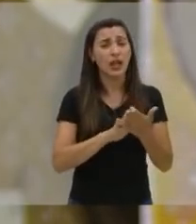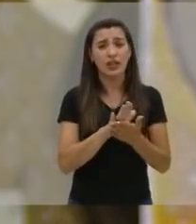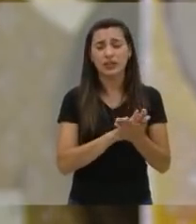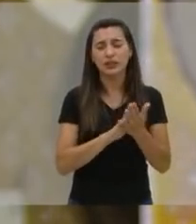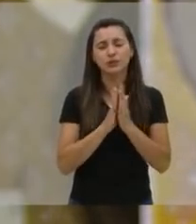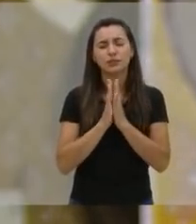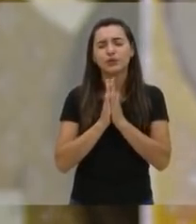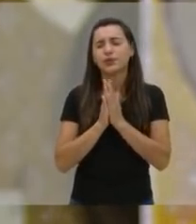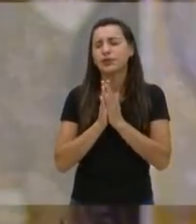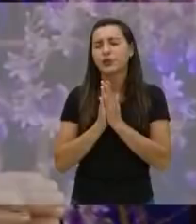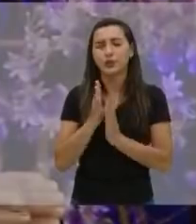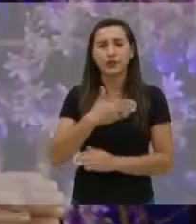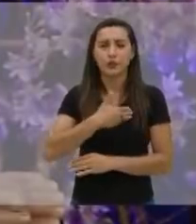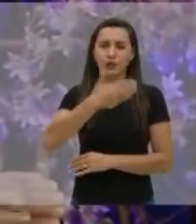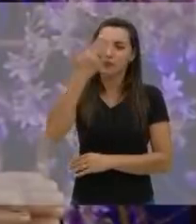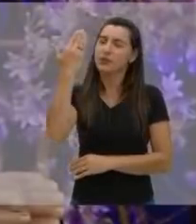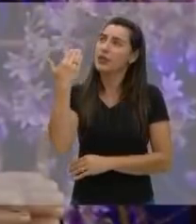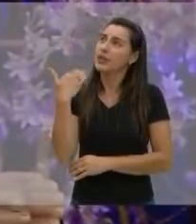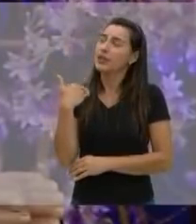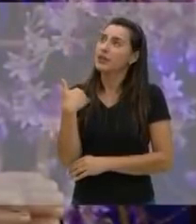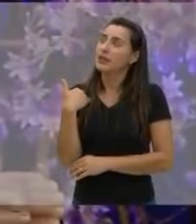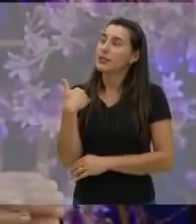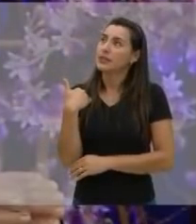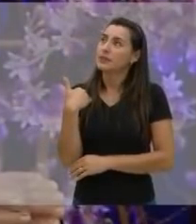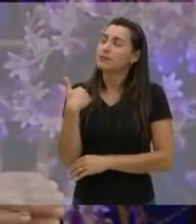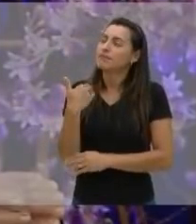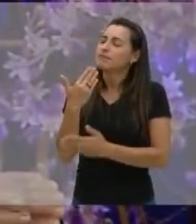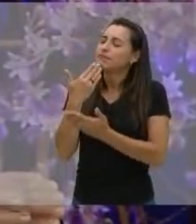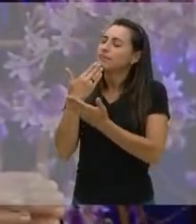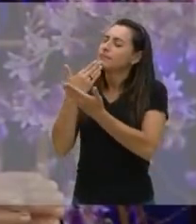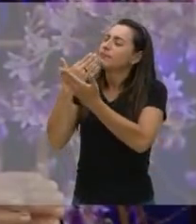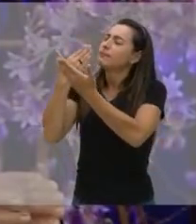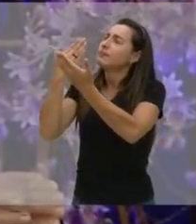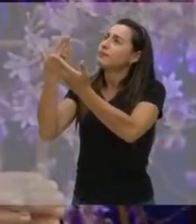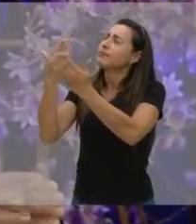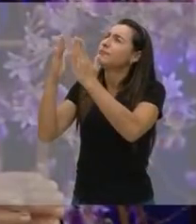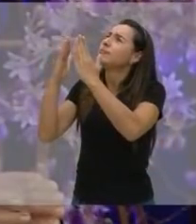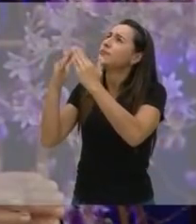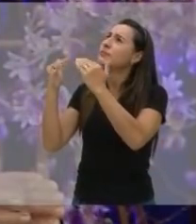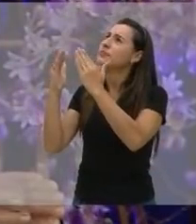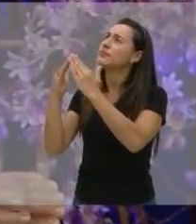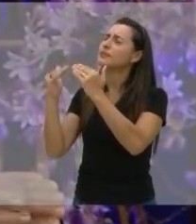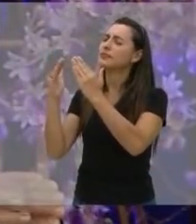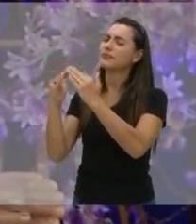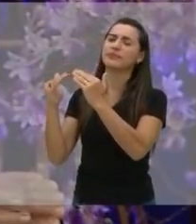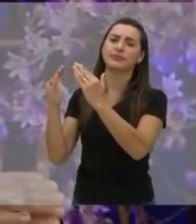Nossa Senhora, eu elevo a ti, Mãe, uma prece.